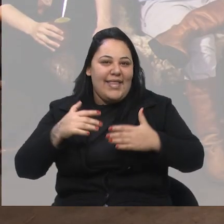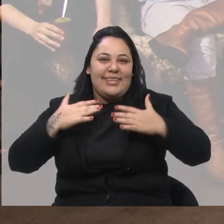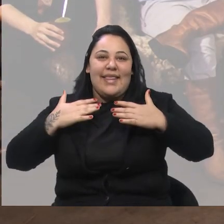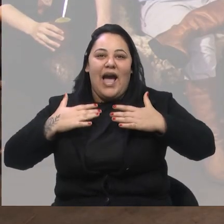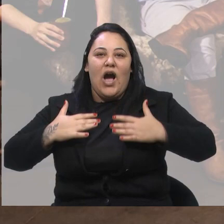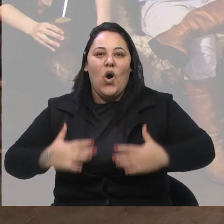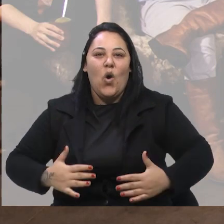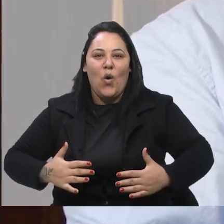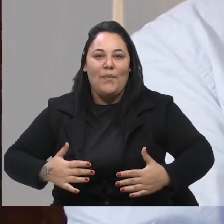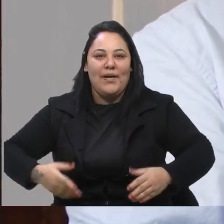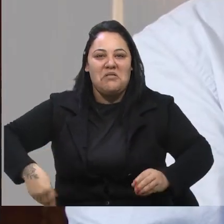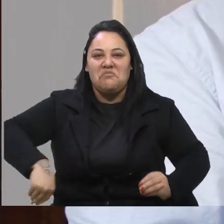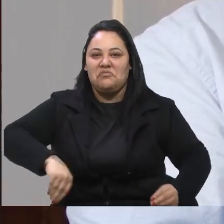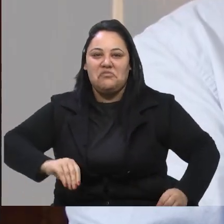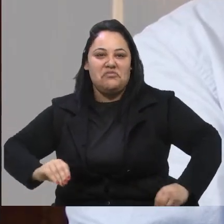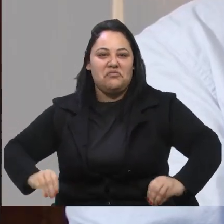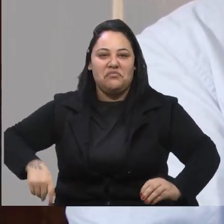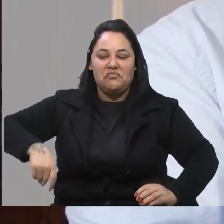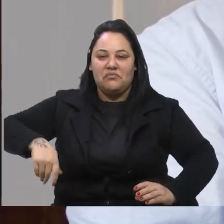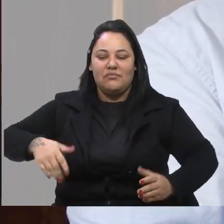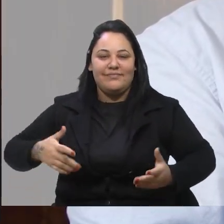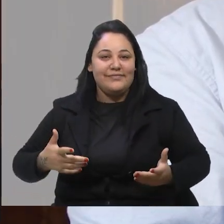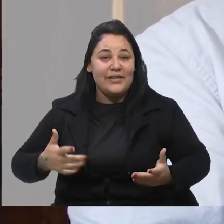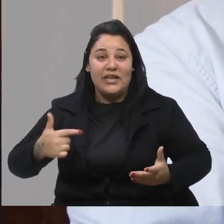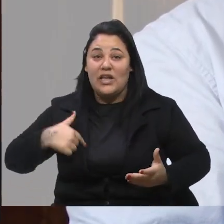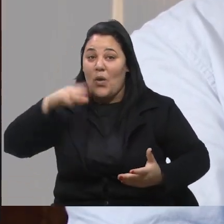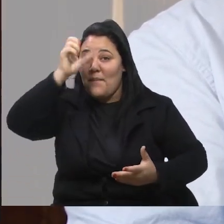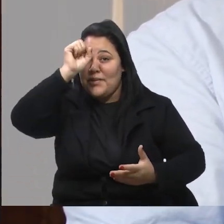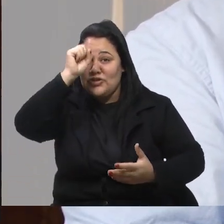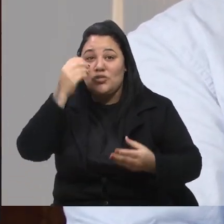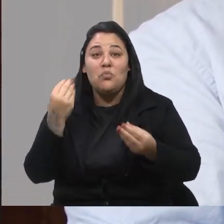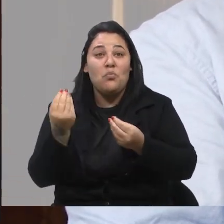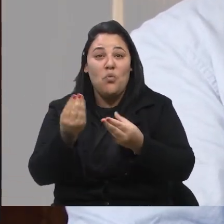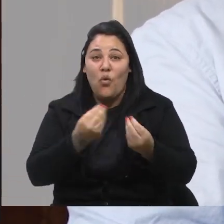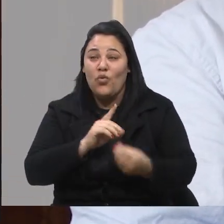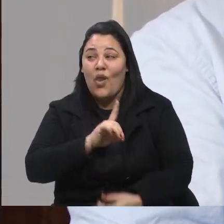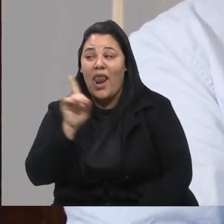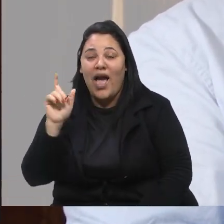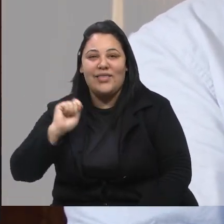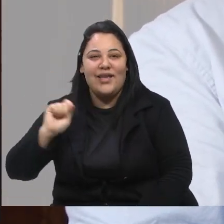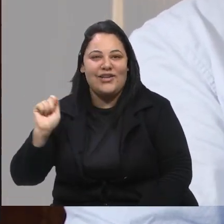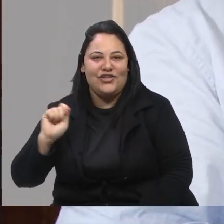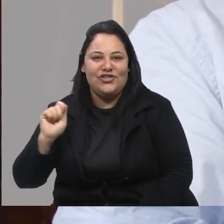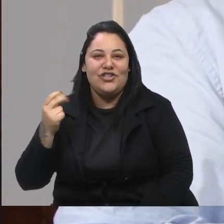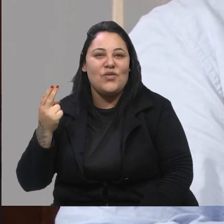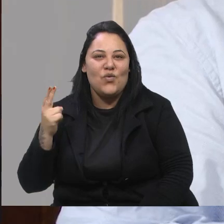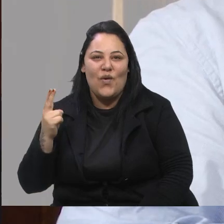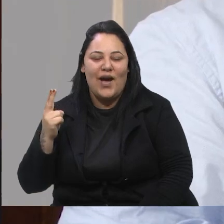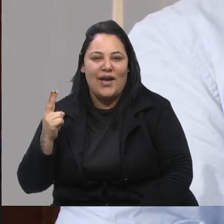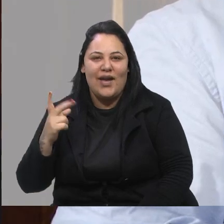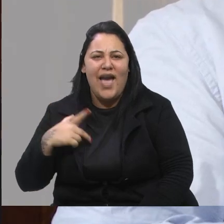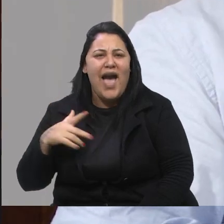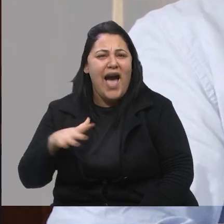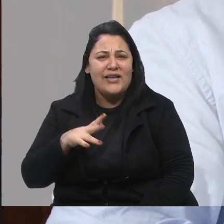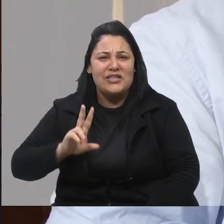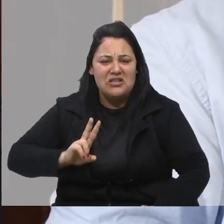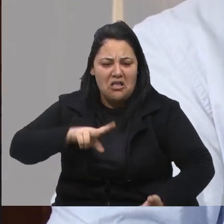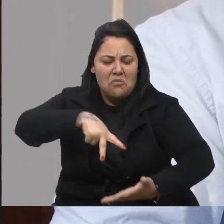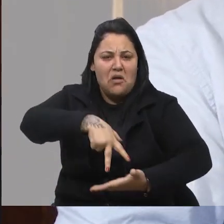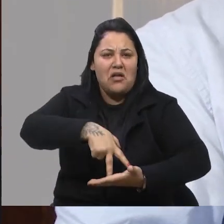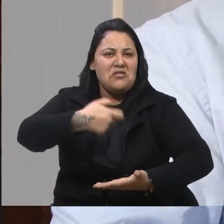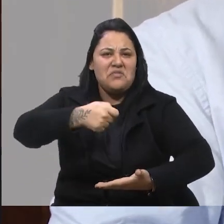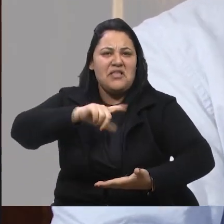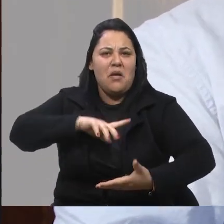Né? E isso que eu aprendi muito com os uruguaios e com os argentinos. Às vezes até para tu subir no palco, tu não precisa estar de lenço,